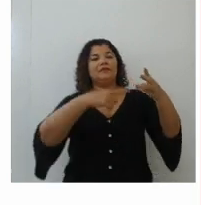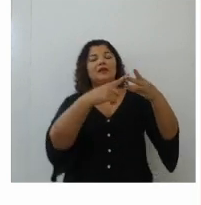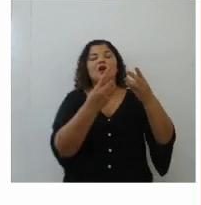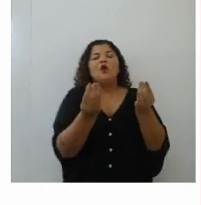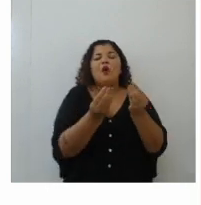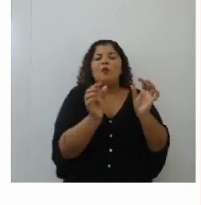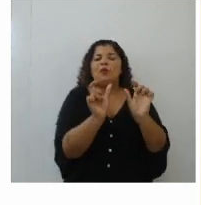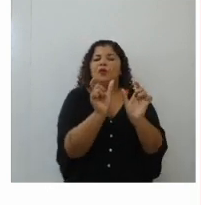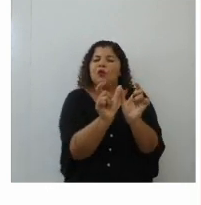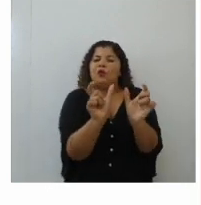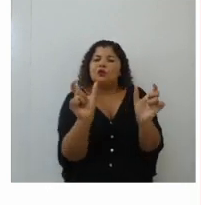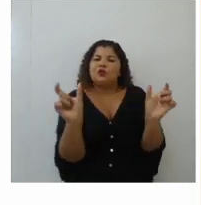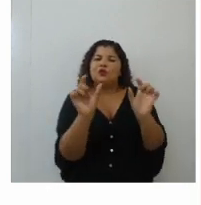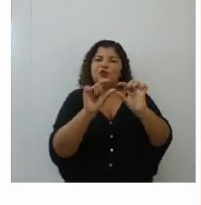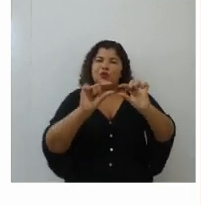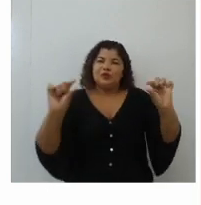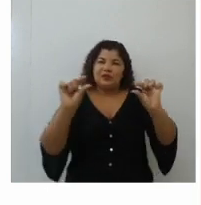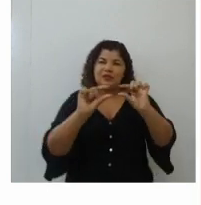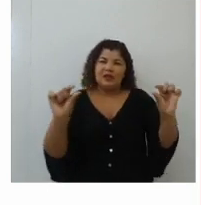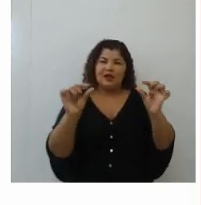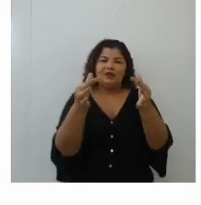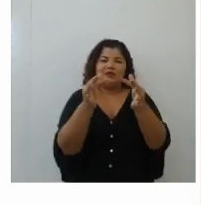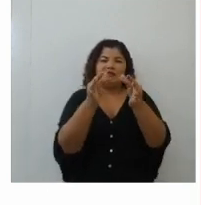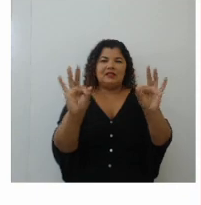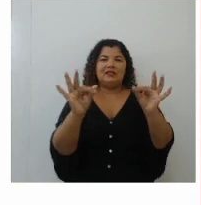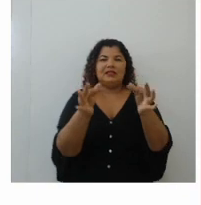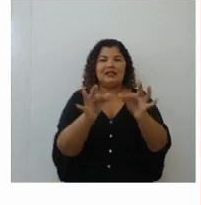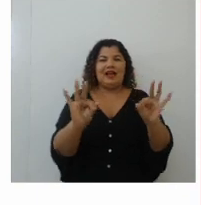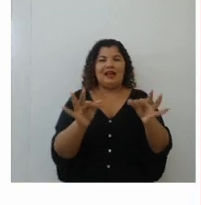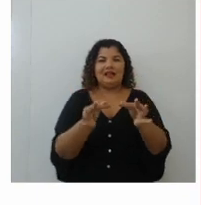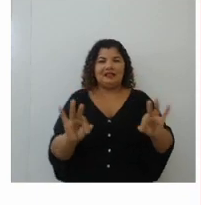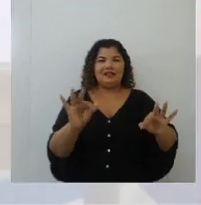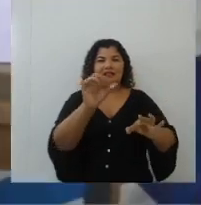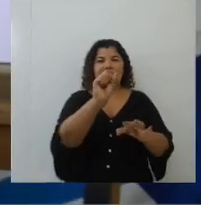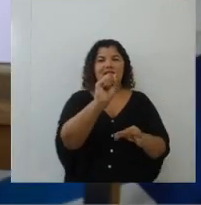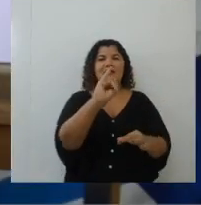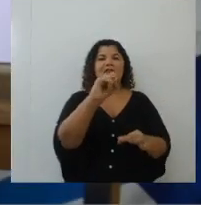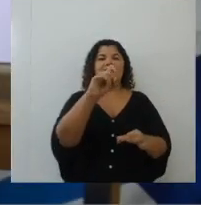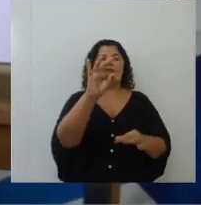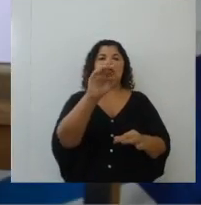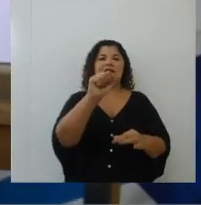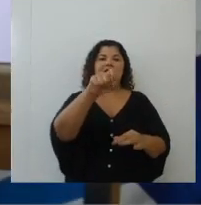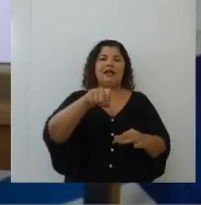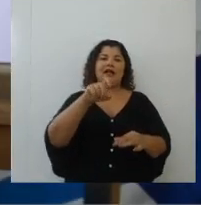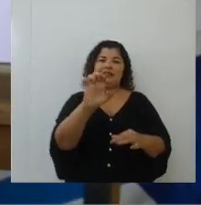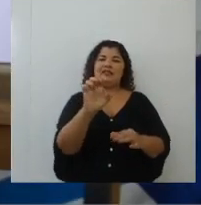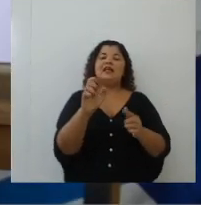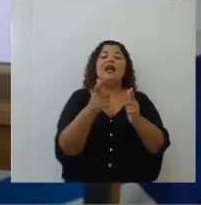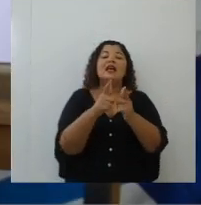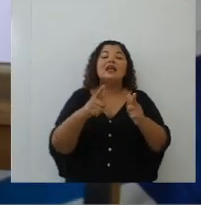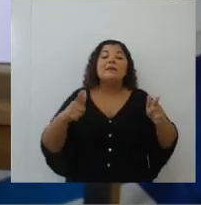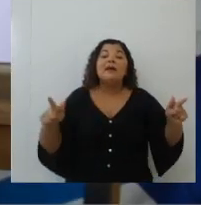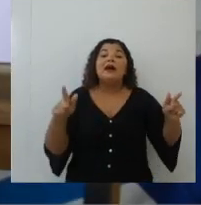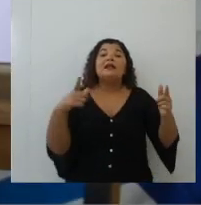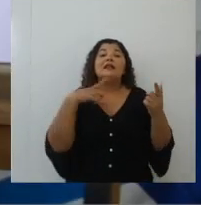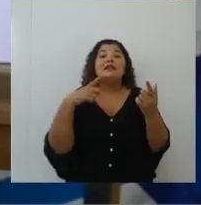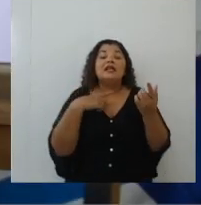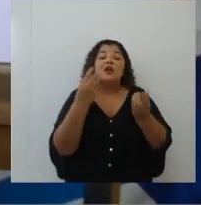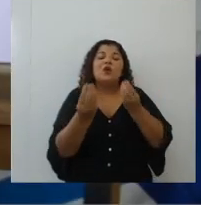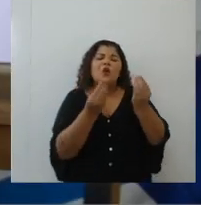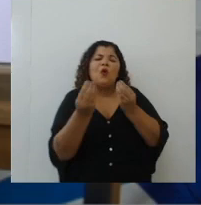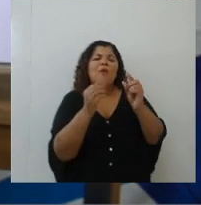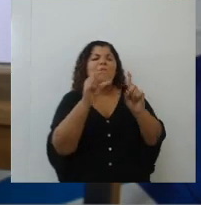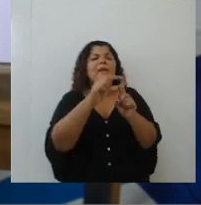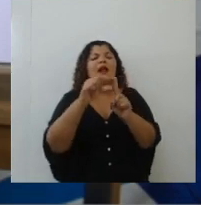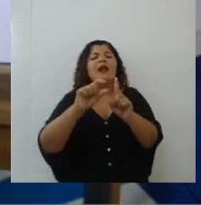construção, também chamadas de figuras de sintaxe. Lembrando que a sintaxe é a parte da gramática que trabalha a função